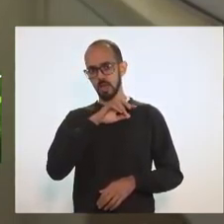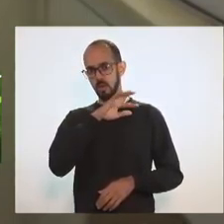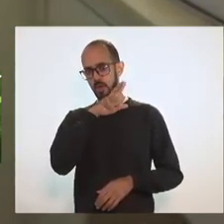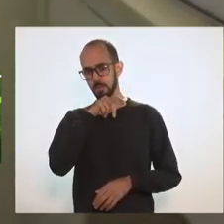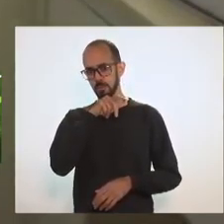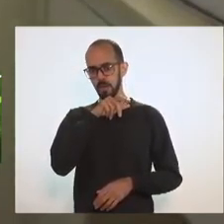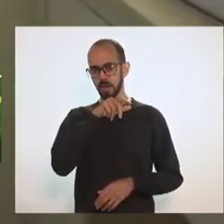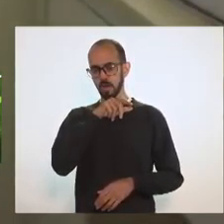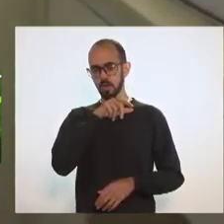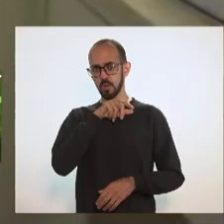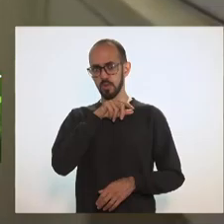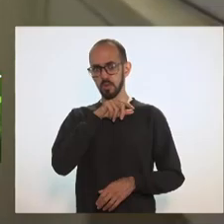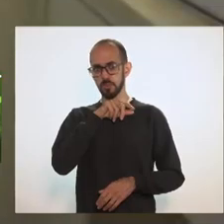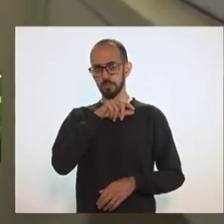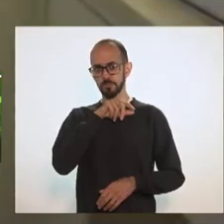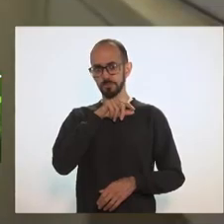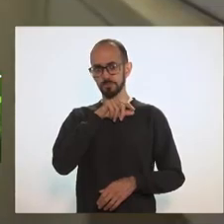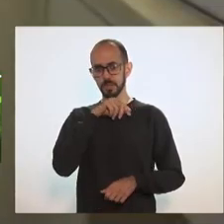for a matriz,